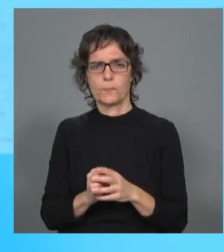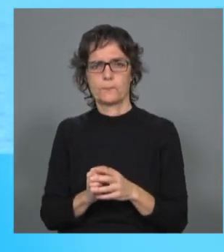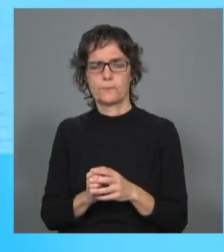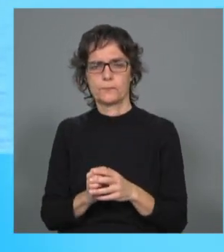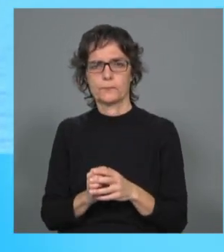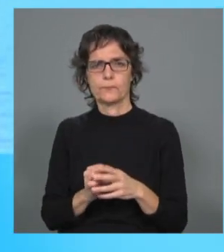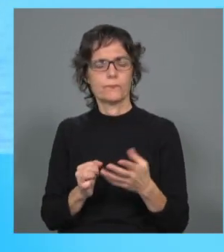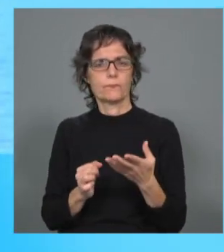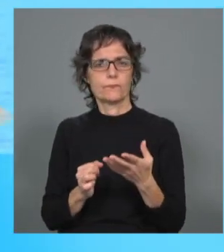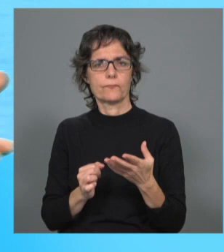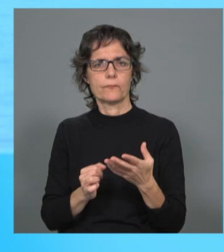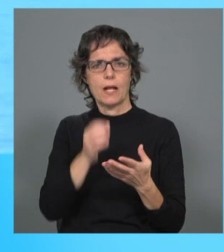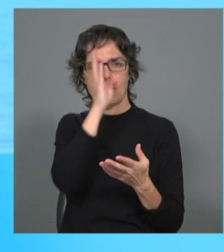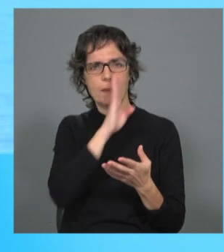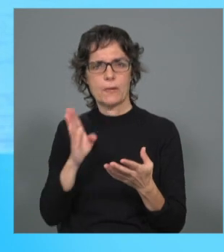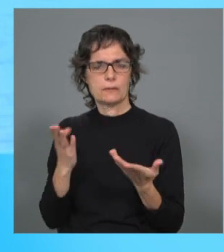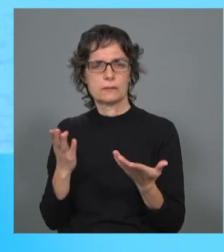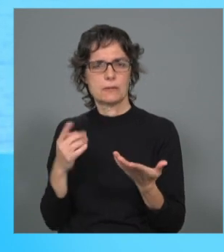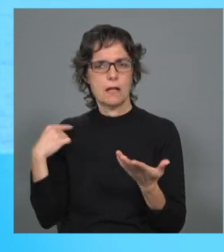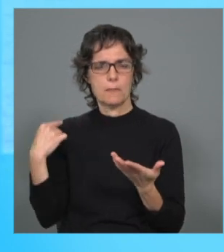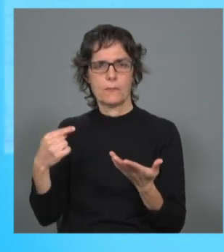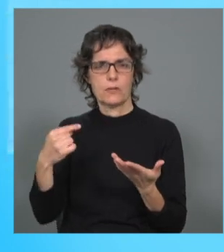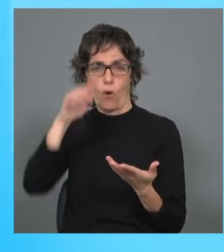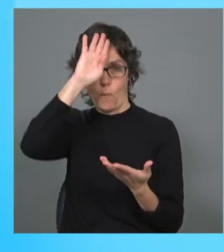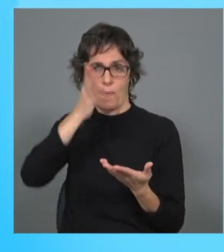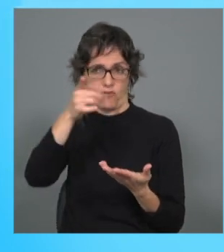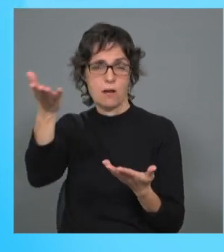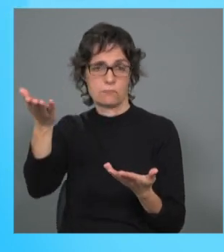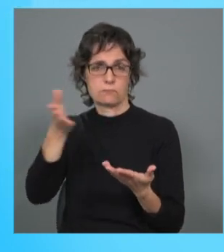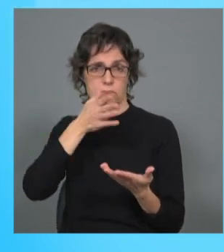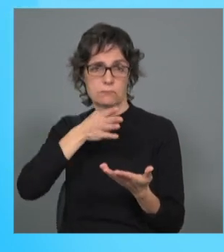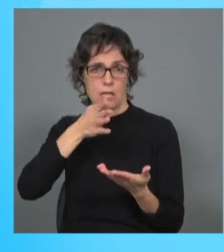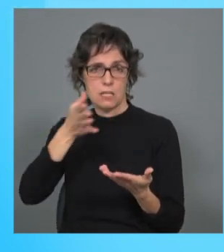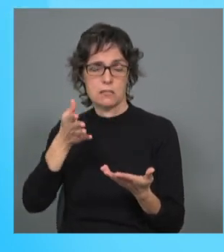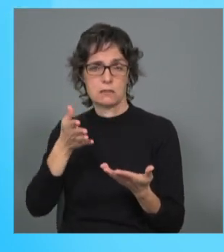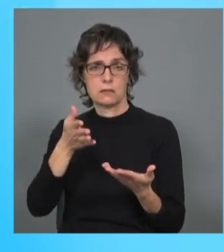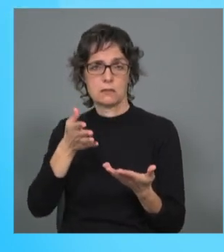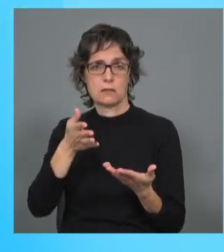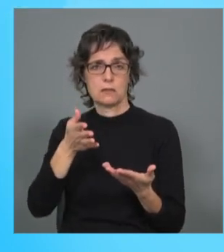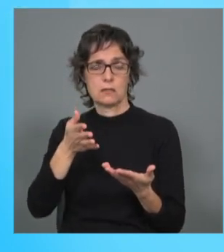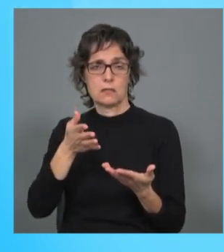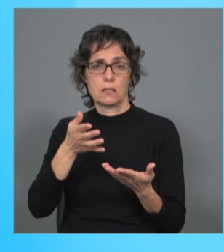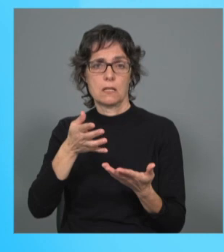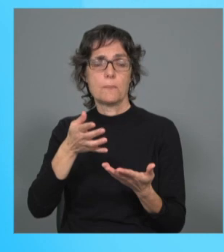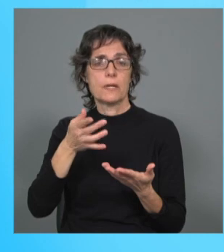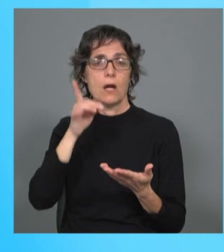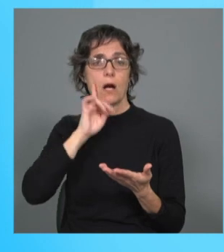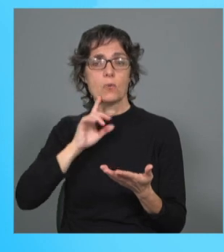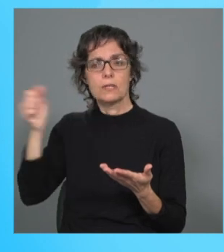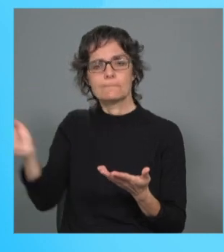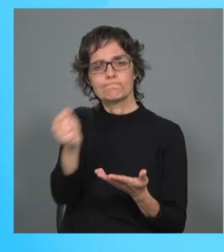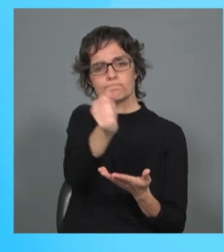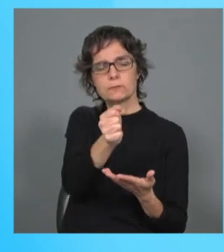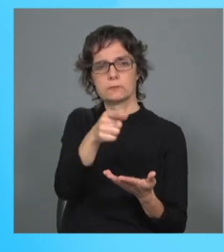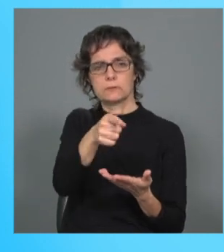ter gestos que o Papa Francisco já assumiu, seja para colocar mulheres em locais onde habitualmente estavam